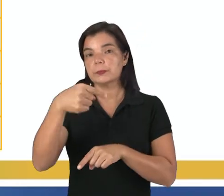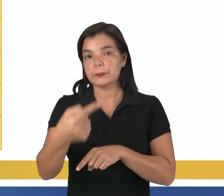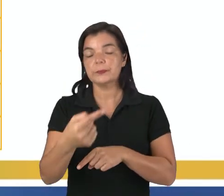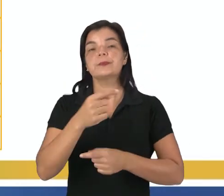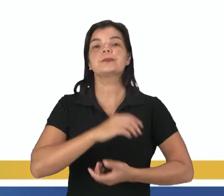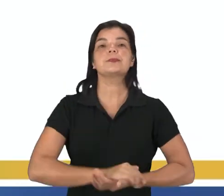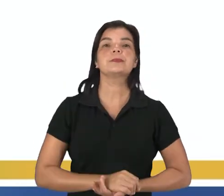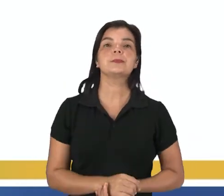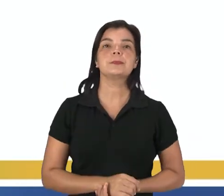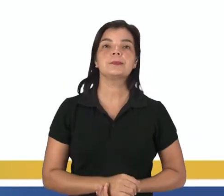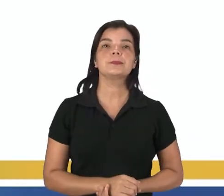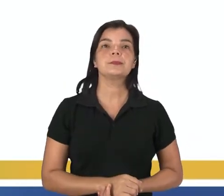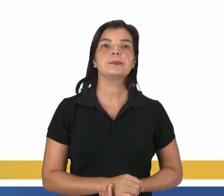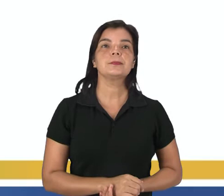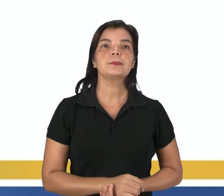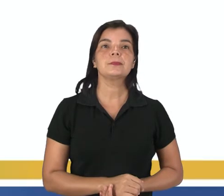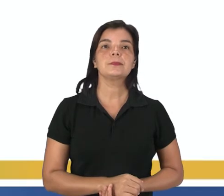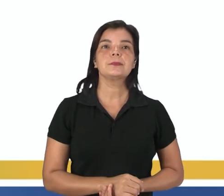certo?